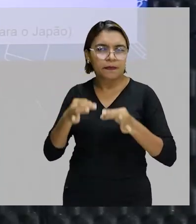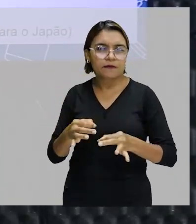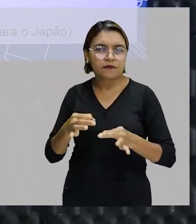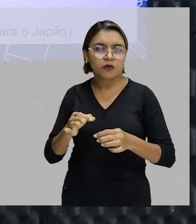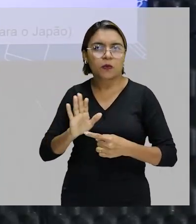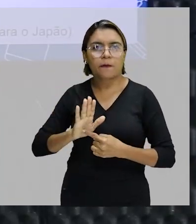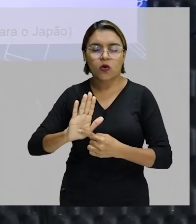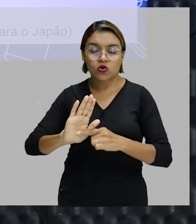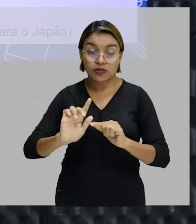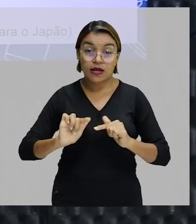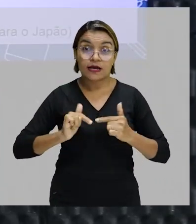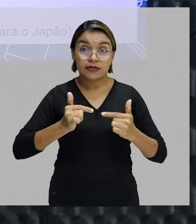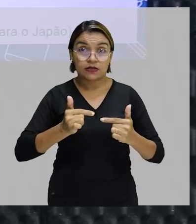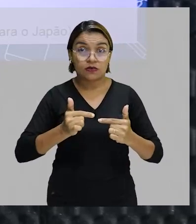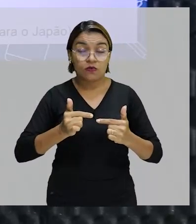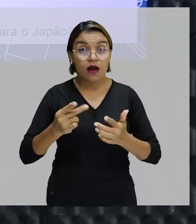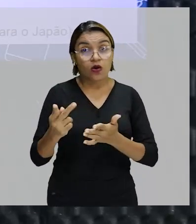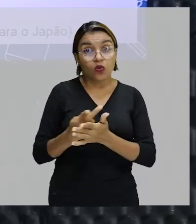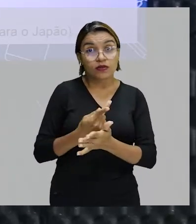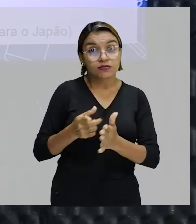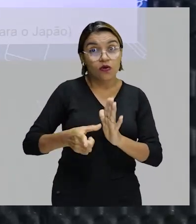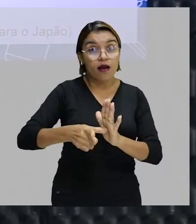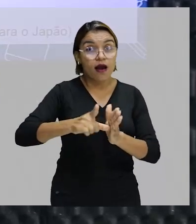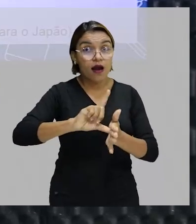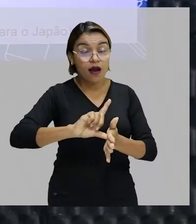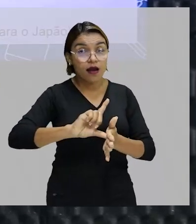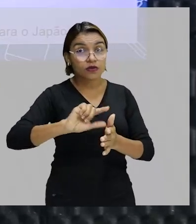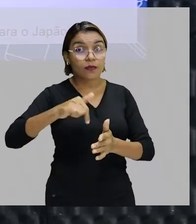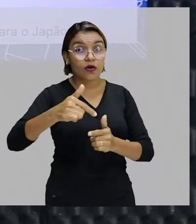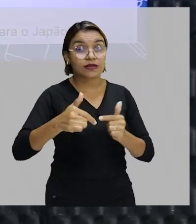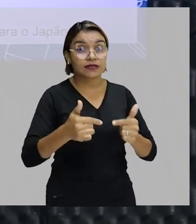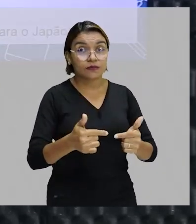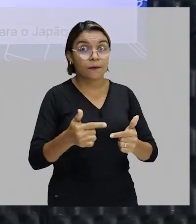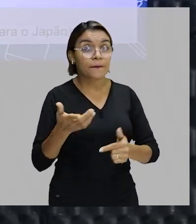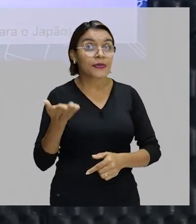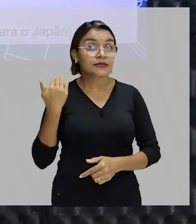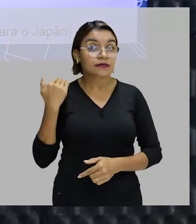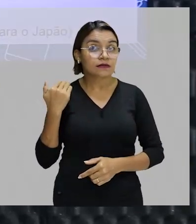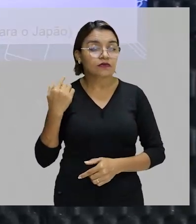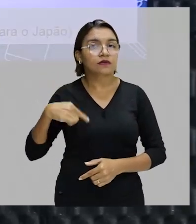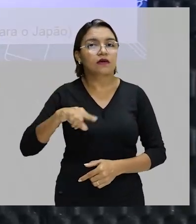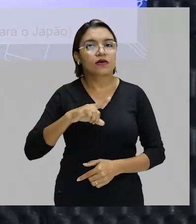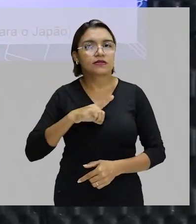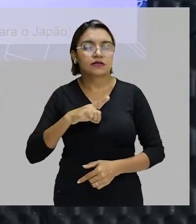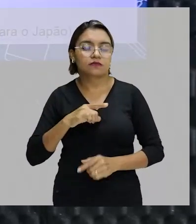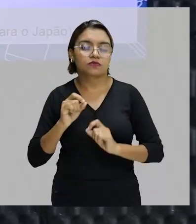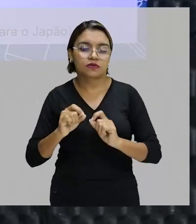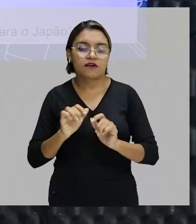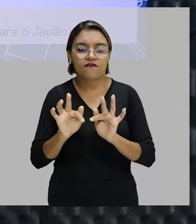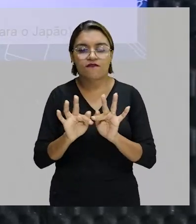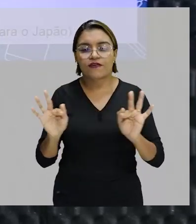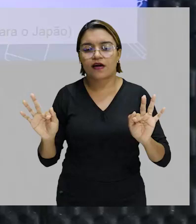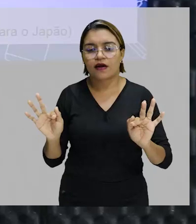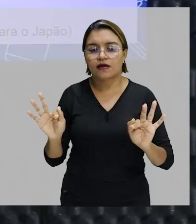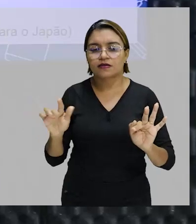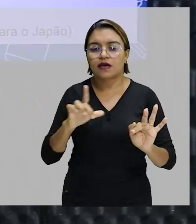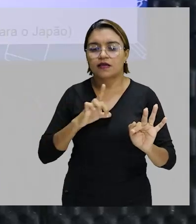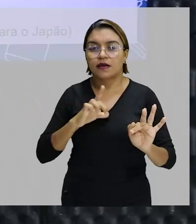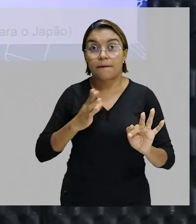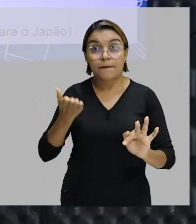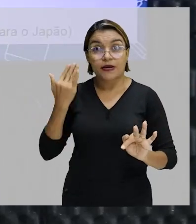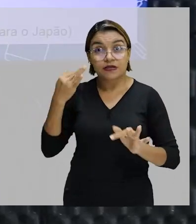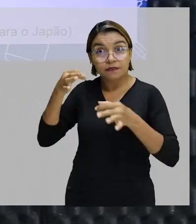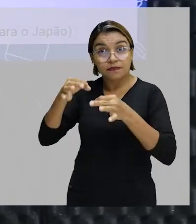a uma ação que aconteceu antes de uma outra ação no passado, então nós temos uma frase que é formada no